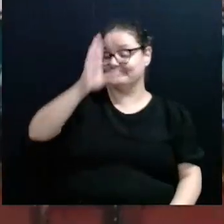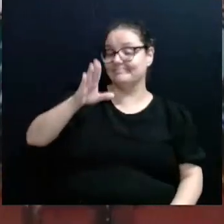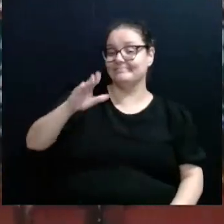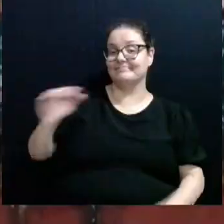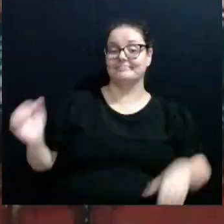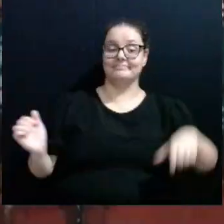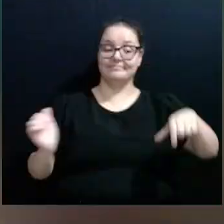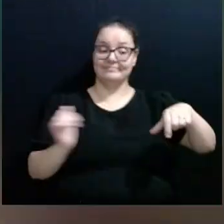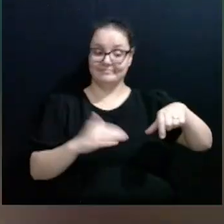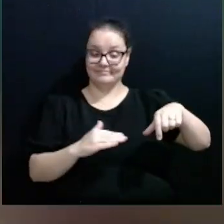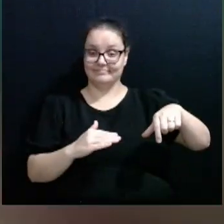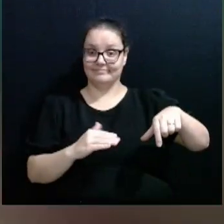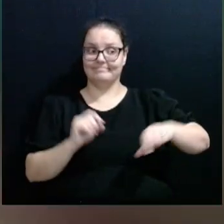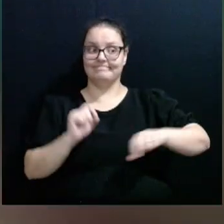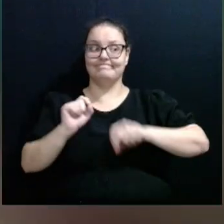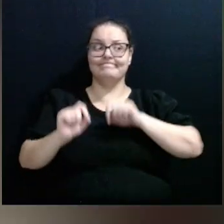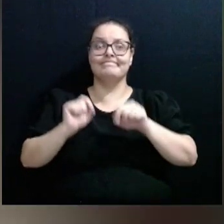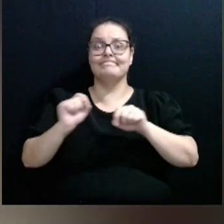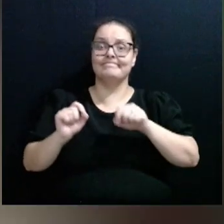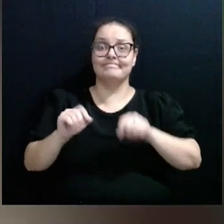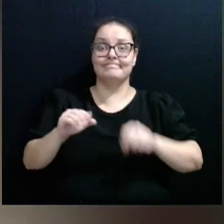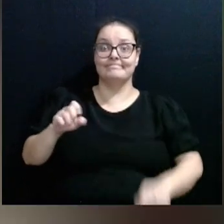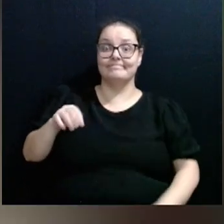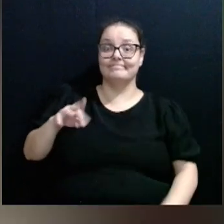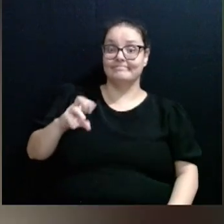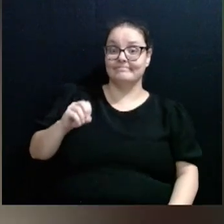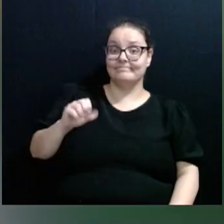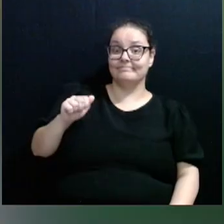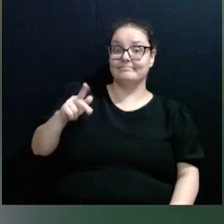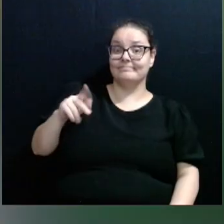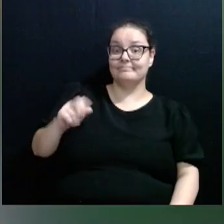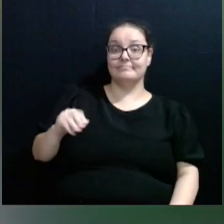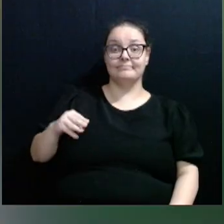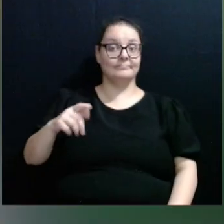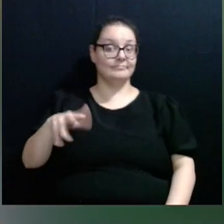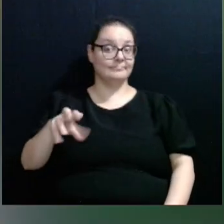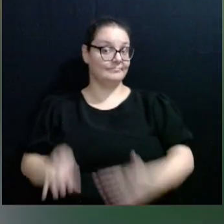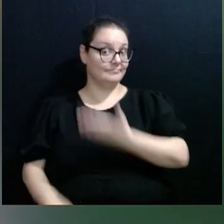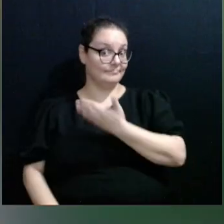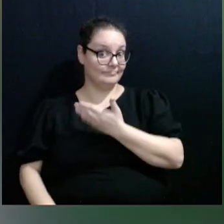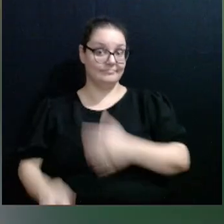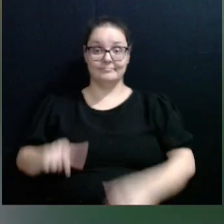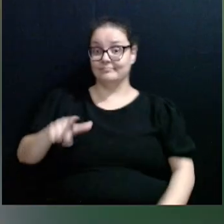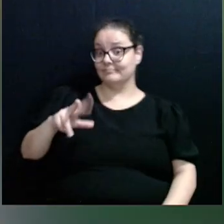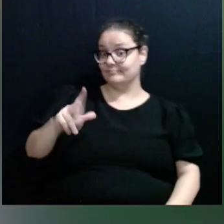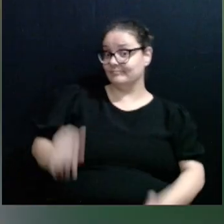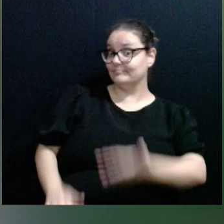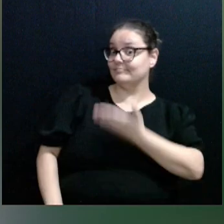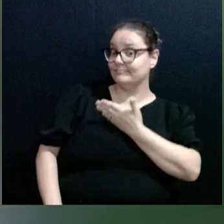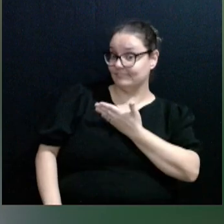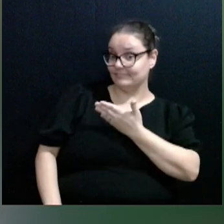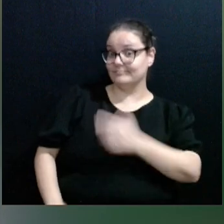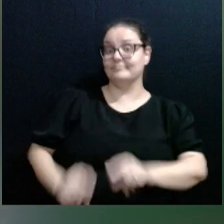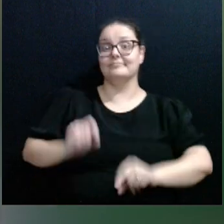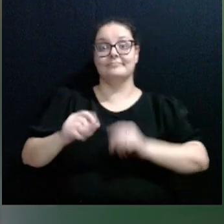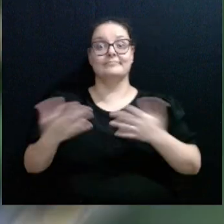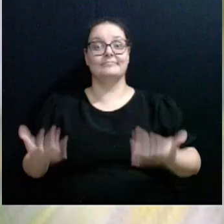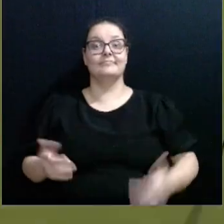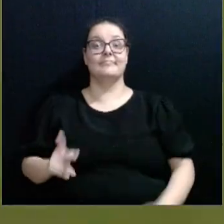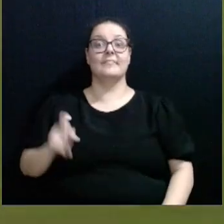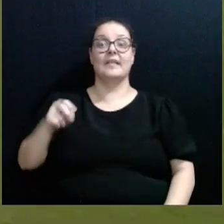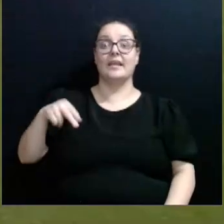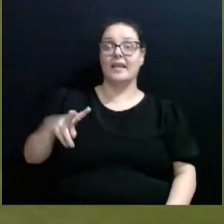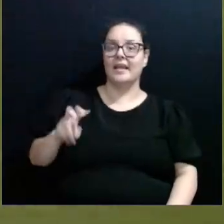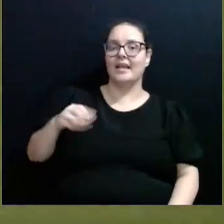o centroavante? Maranhão ou Luca? E tem o jovem Kevin pedindo passagem